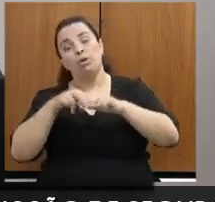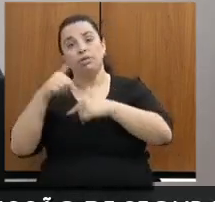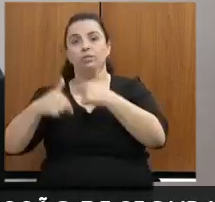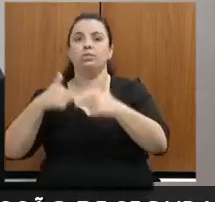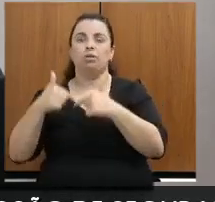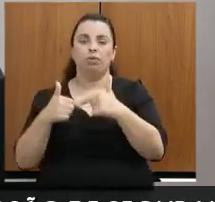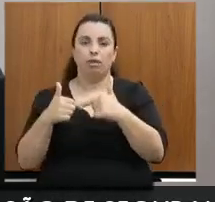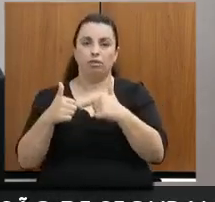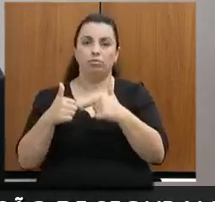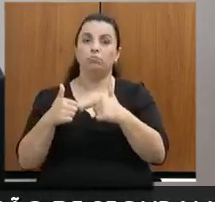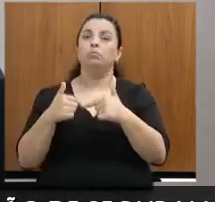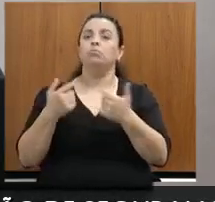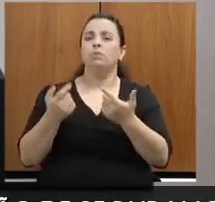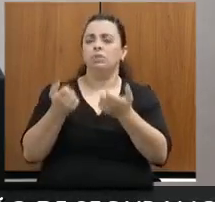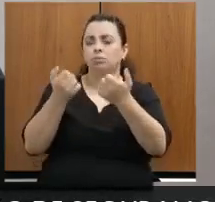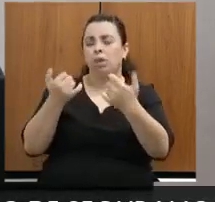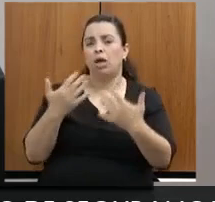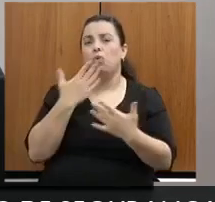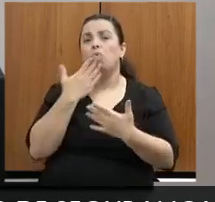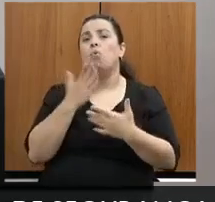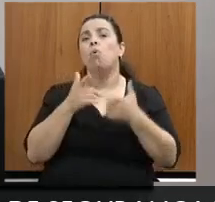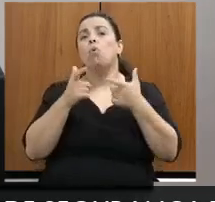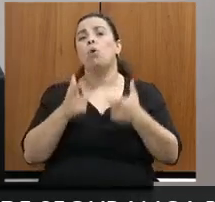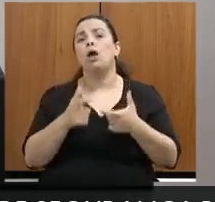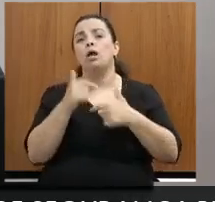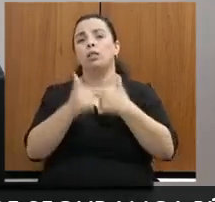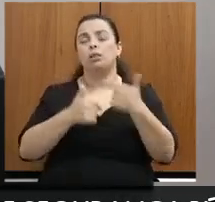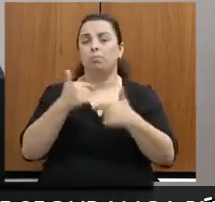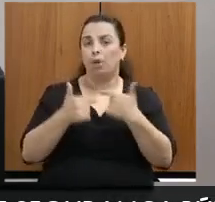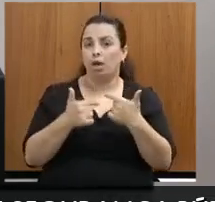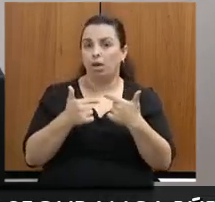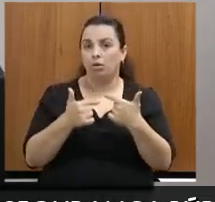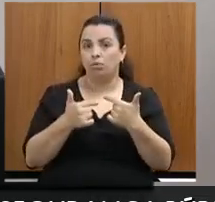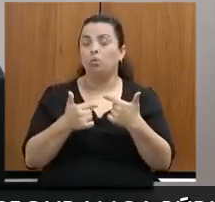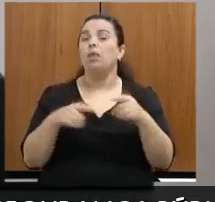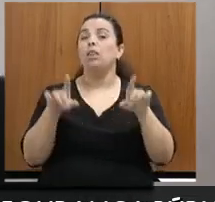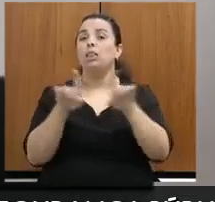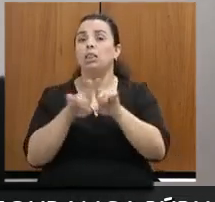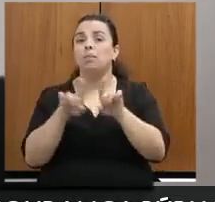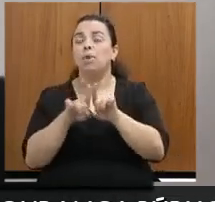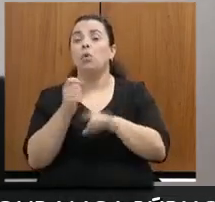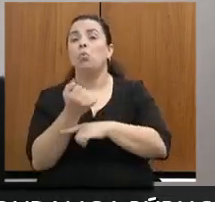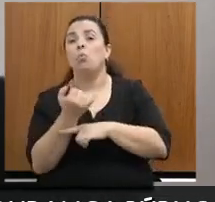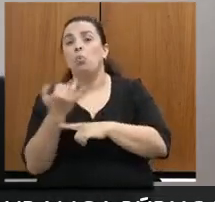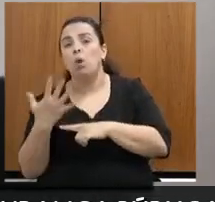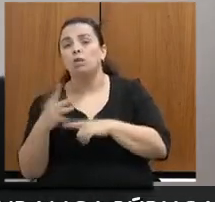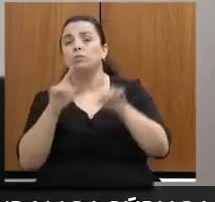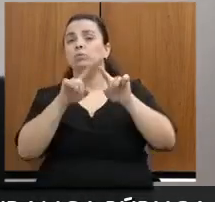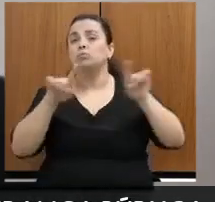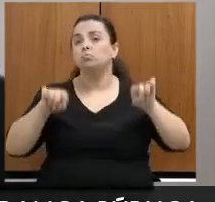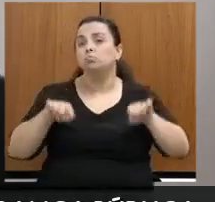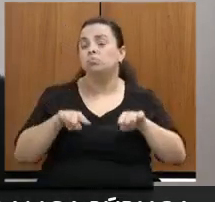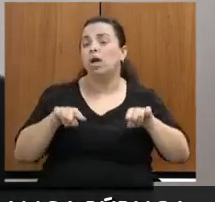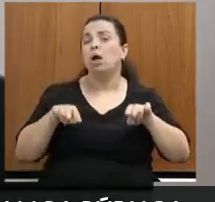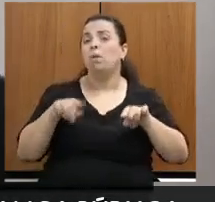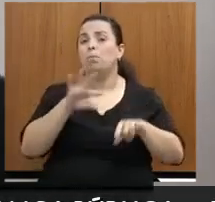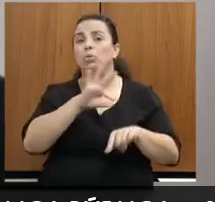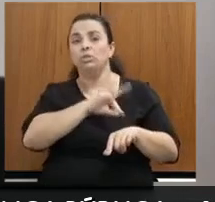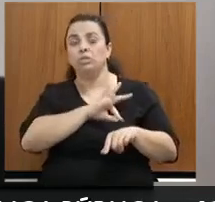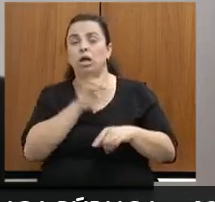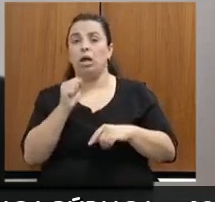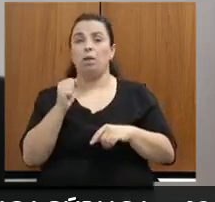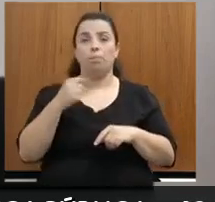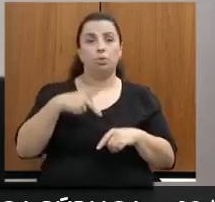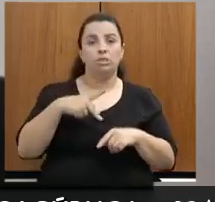discriminando o seu local de trabalho breve se diz do fato bem como o número de servidores policiais aposentados